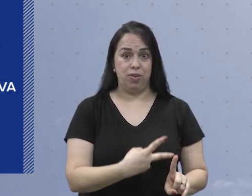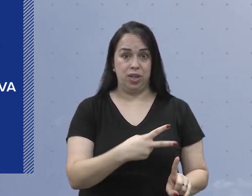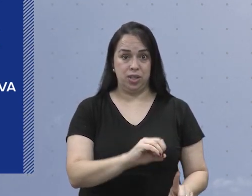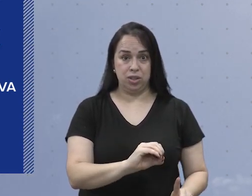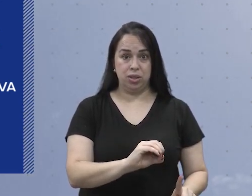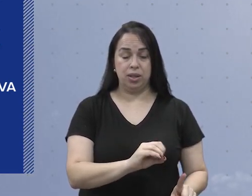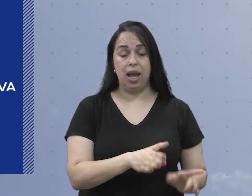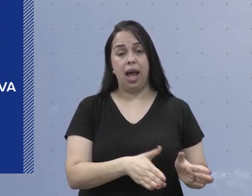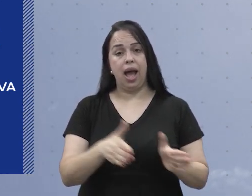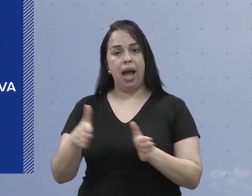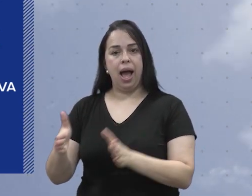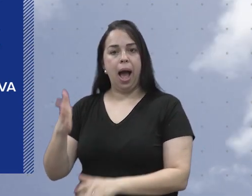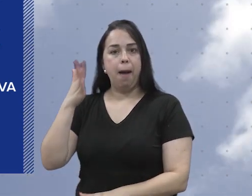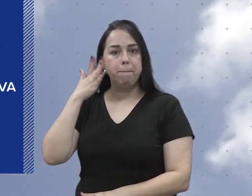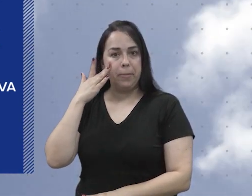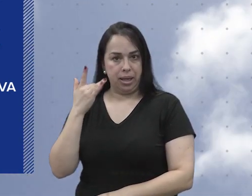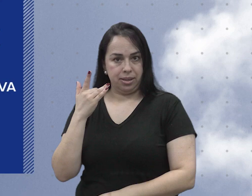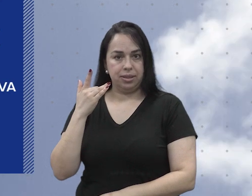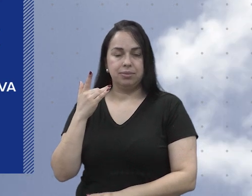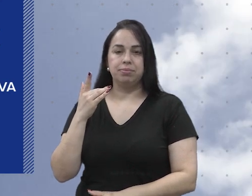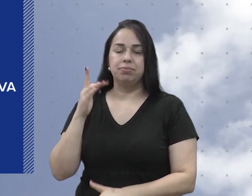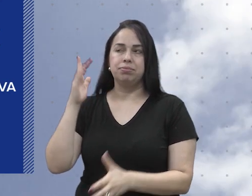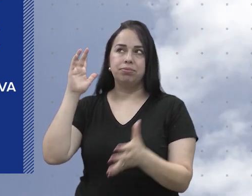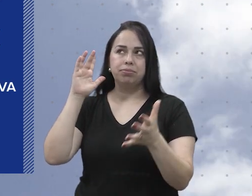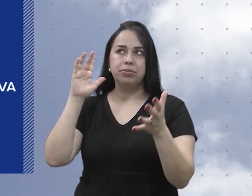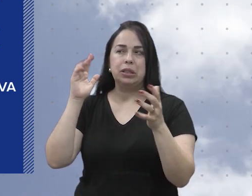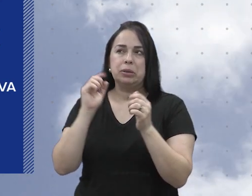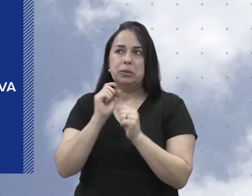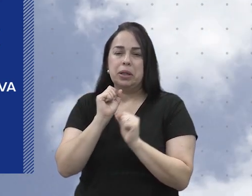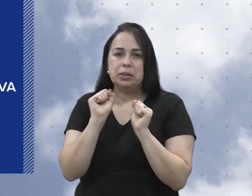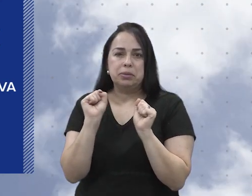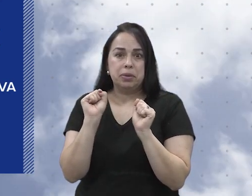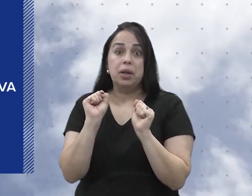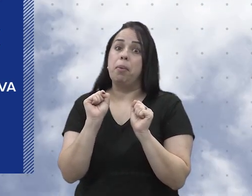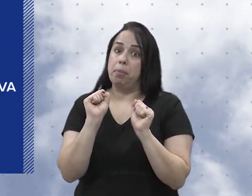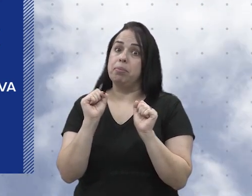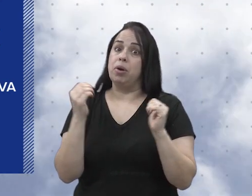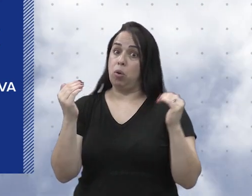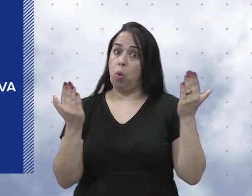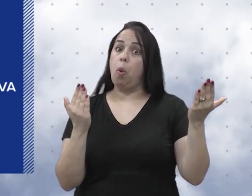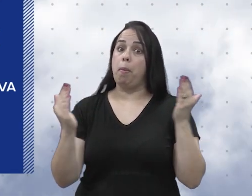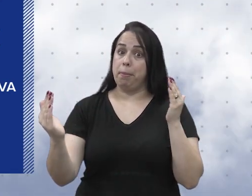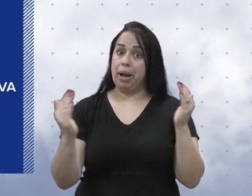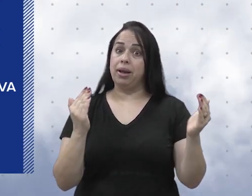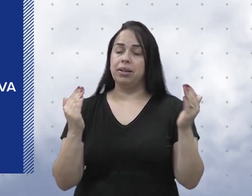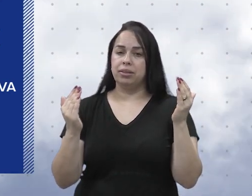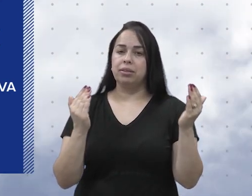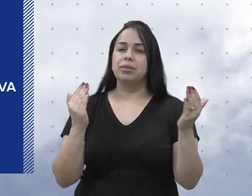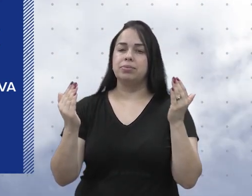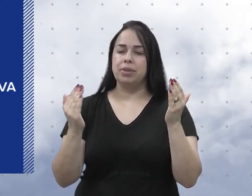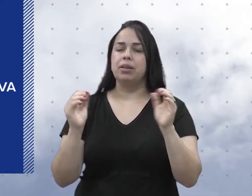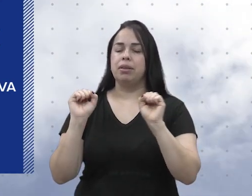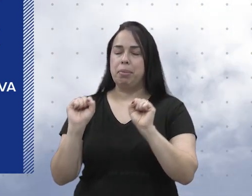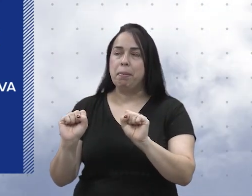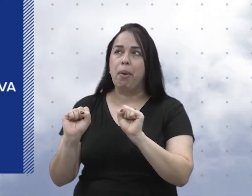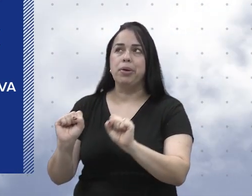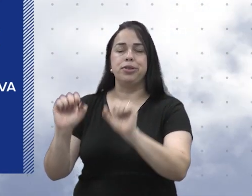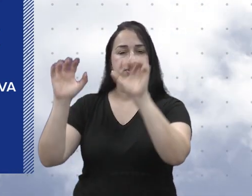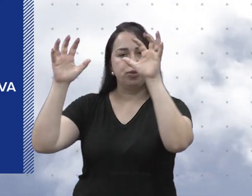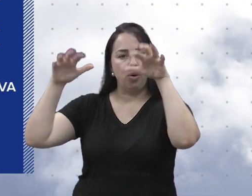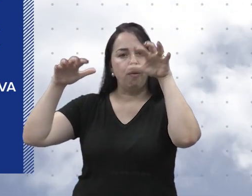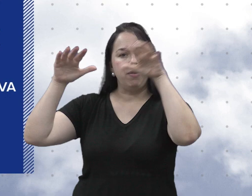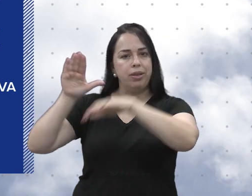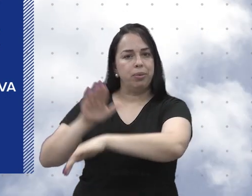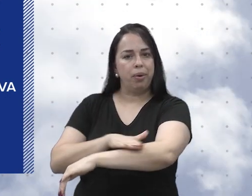e a mínima será de 20. Já amanhã, quarta-feira, o clima ficará mais frio do que hoje. O tempo amanhece fechado e também